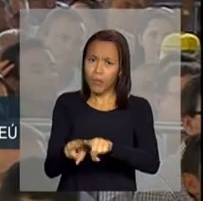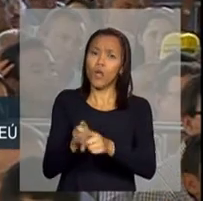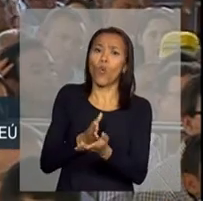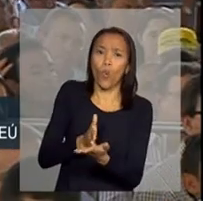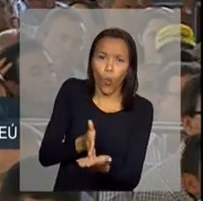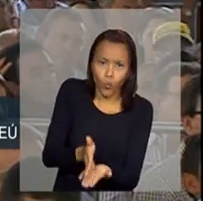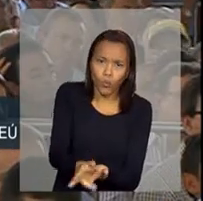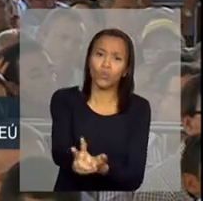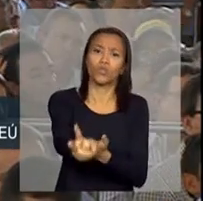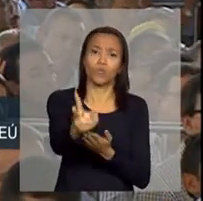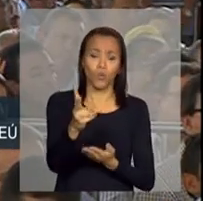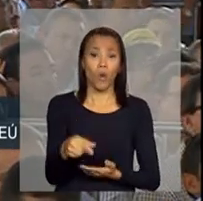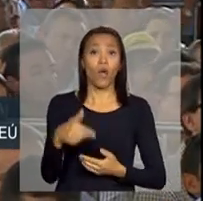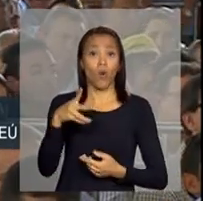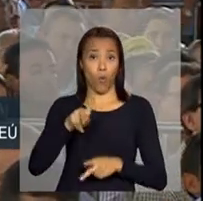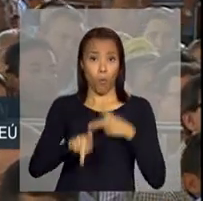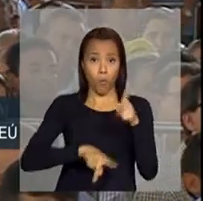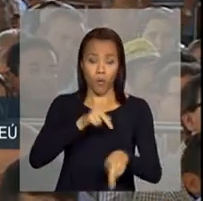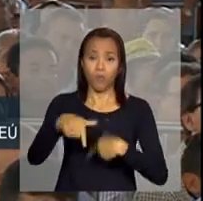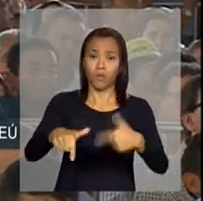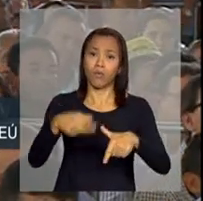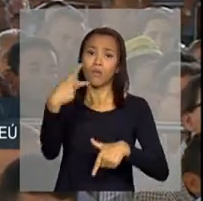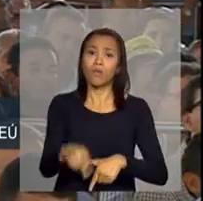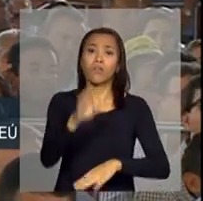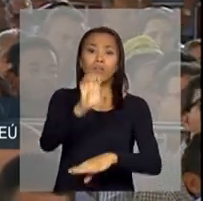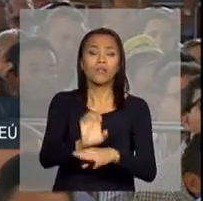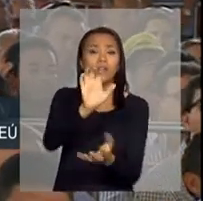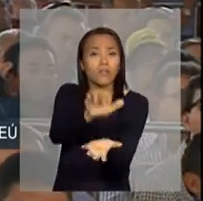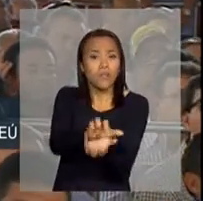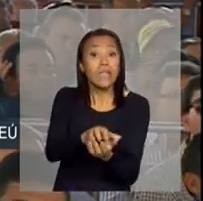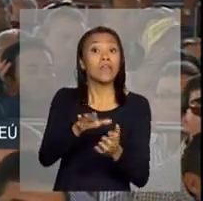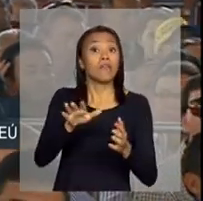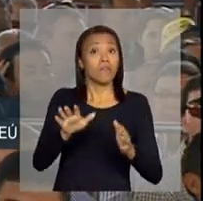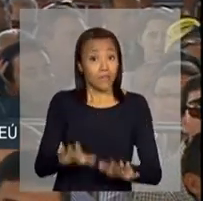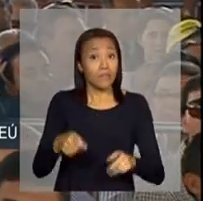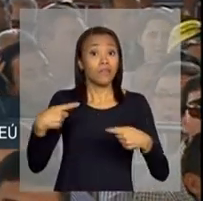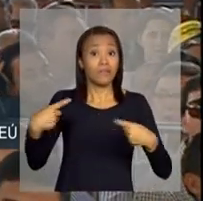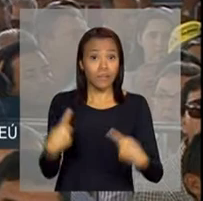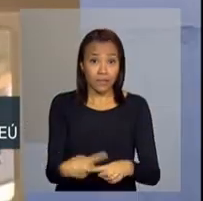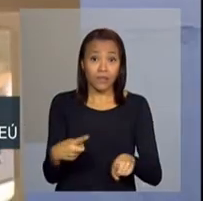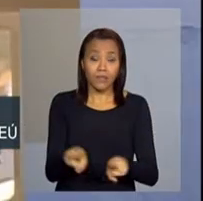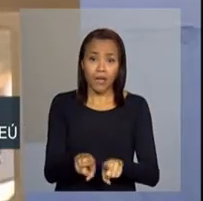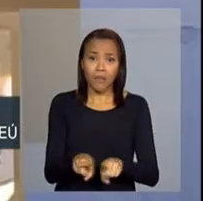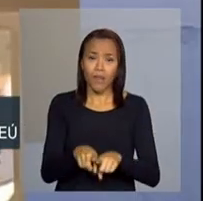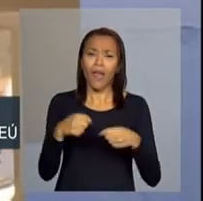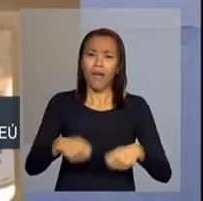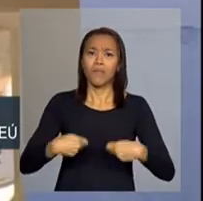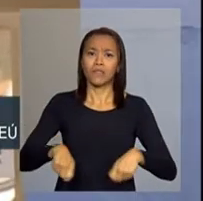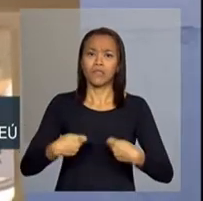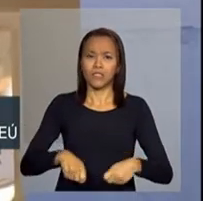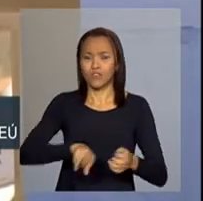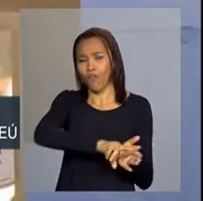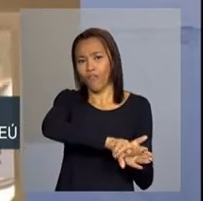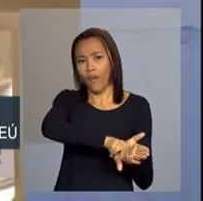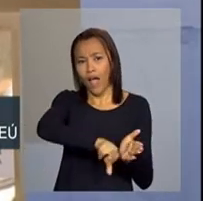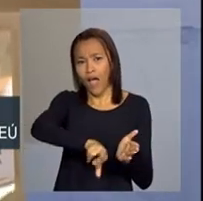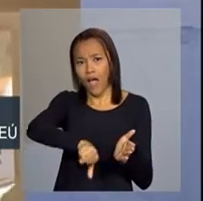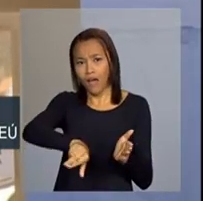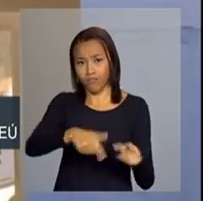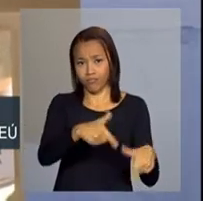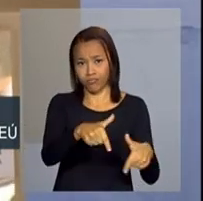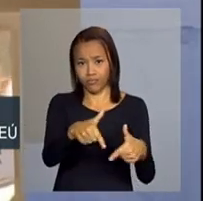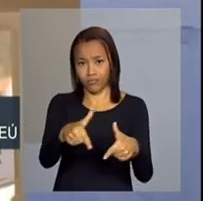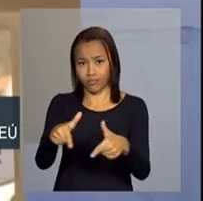com o povo trabalhador aqui do estado de Pernambuco. E é necessário um conjunto de ações importantes. Eu queria